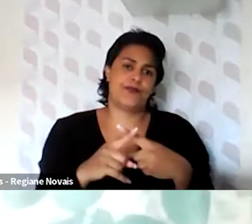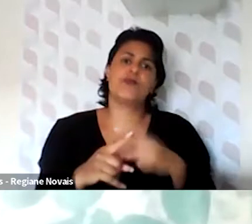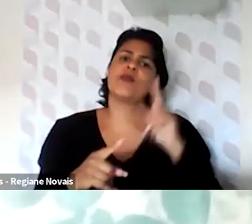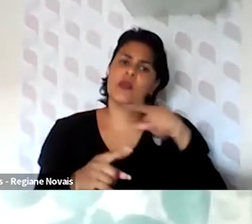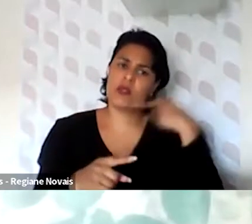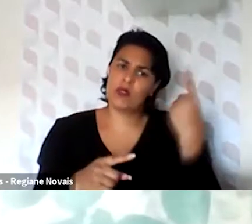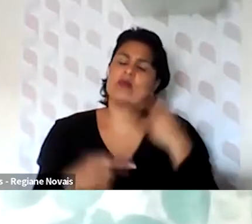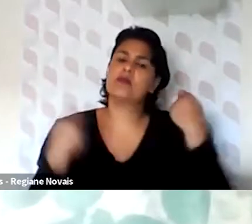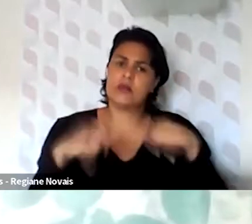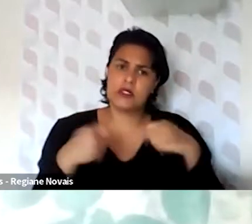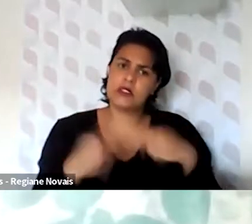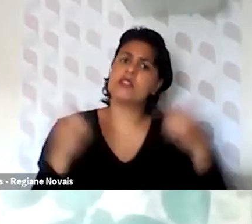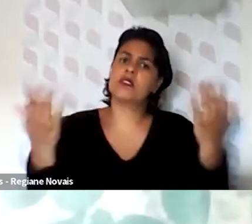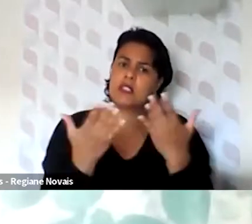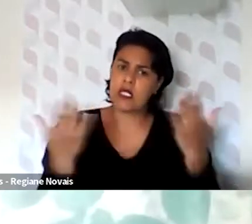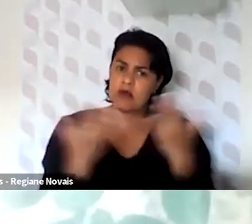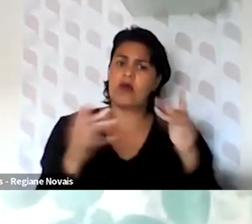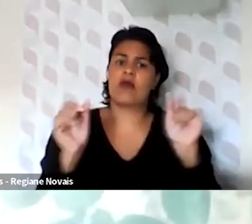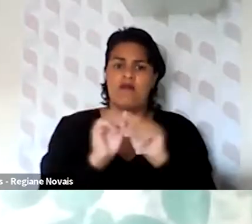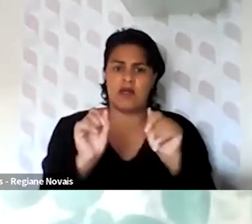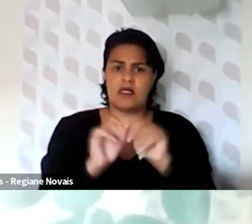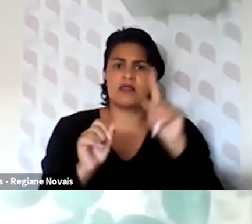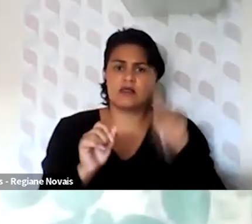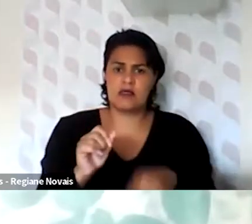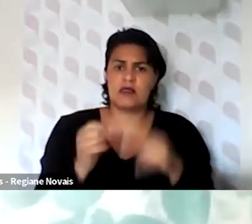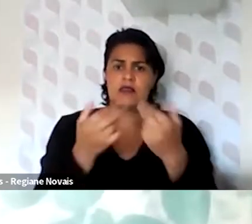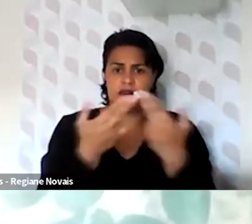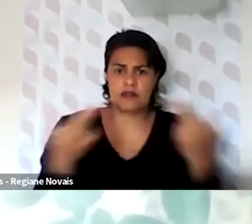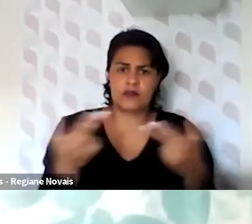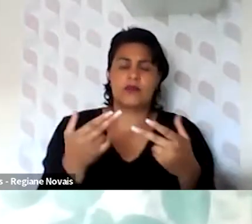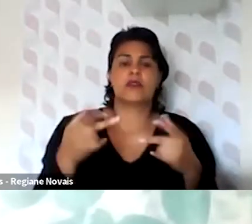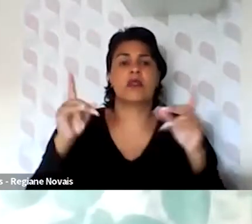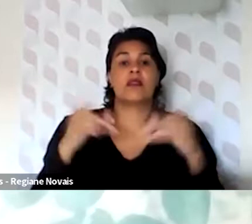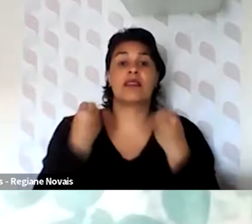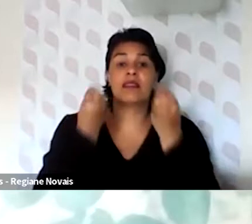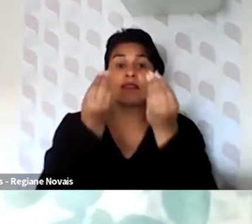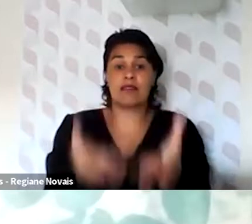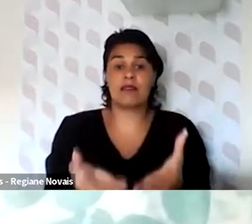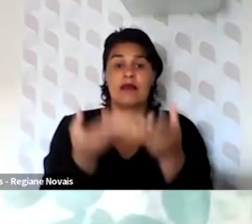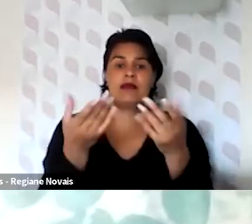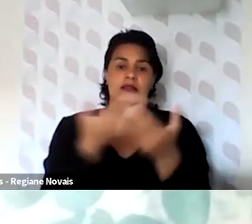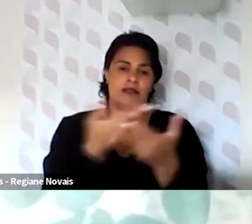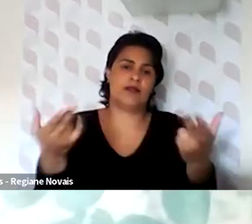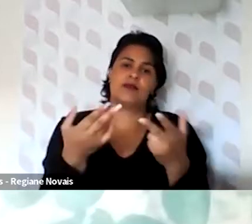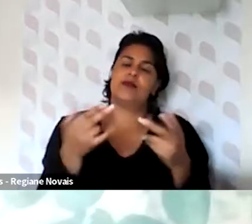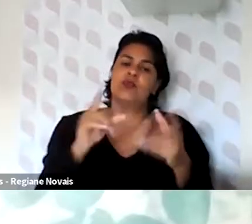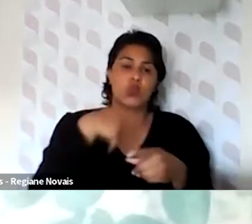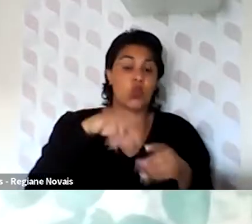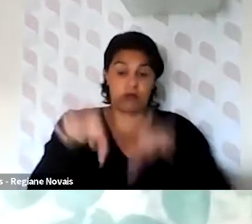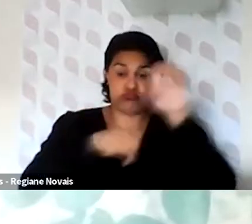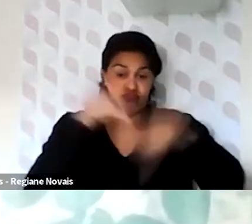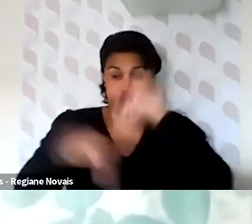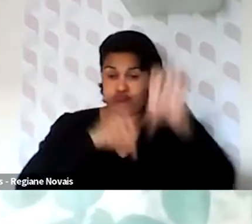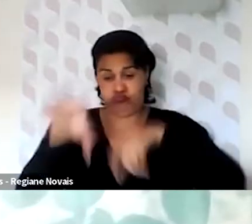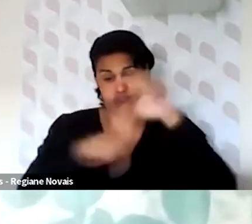de agora, tem que fazer um processo de devolver também para a nossa floresta aquilo, né, que a gente tirou dela. A gente